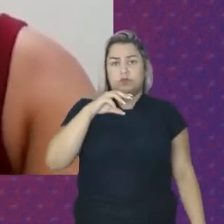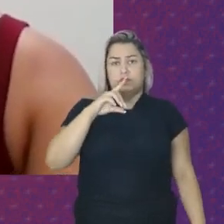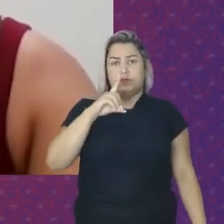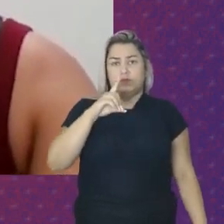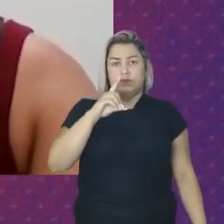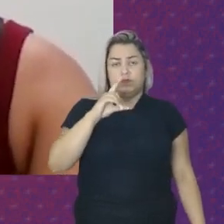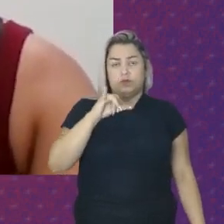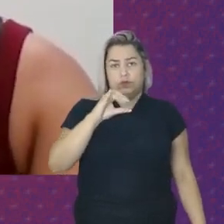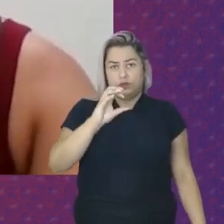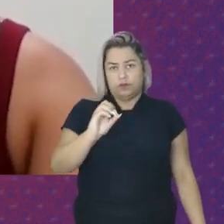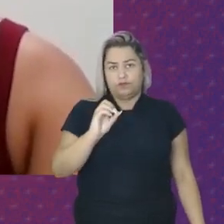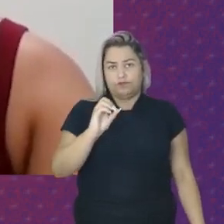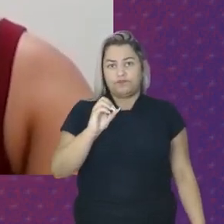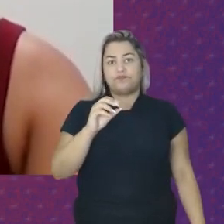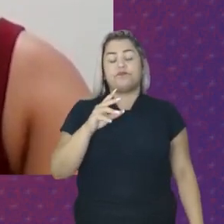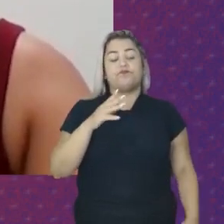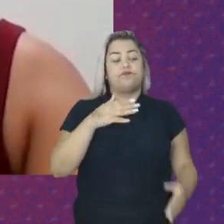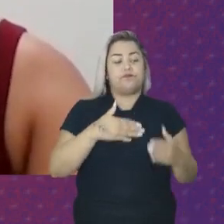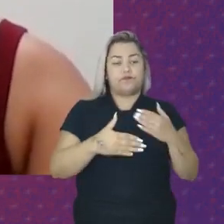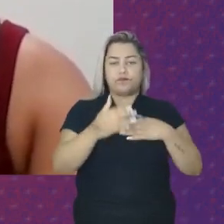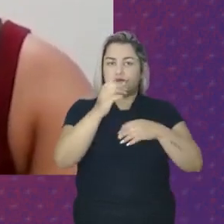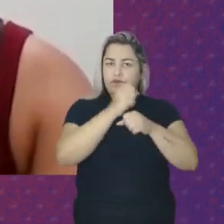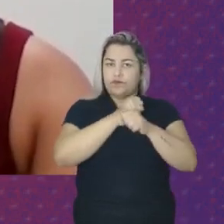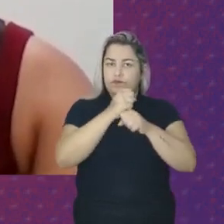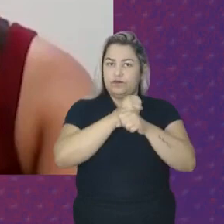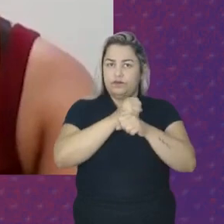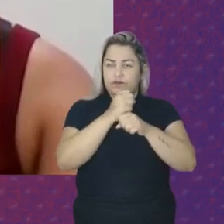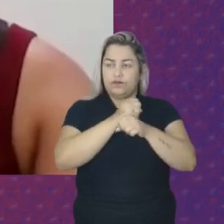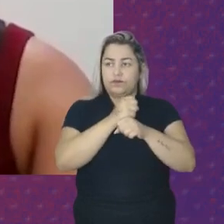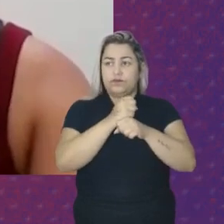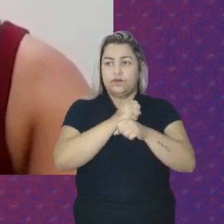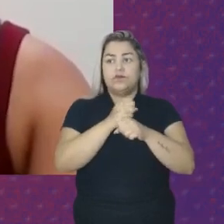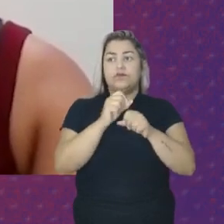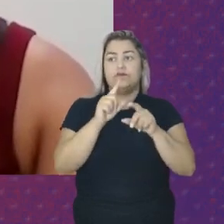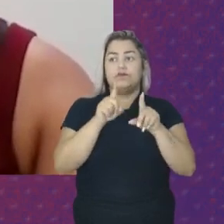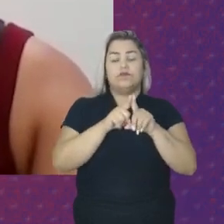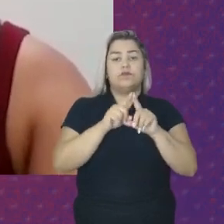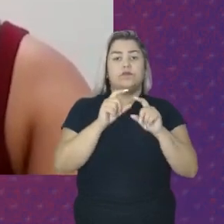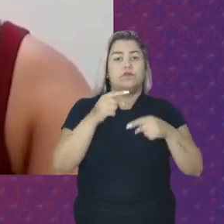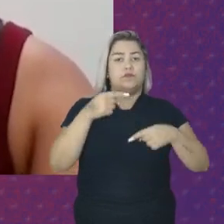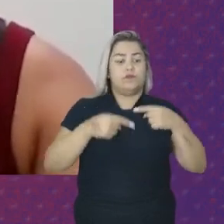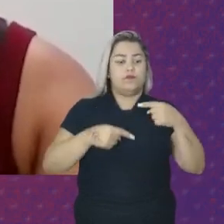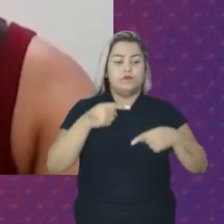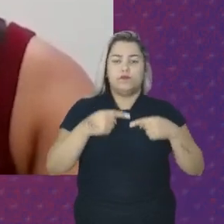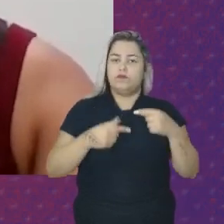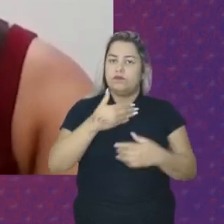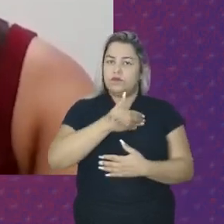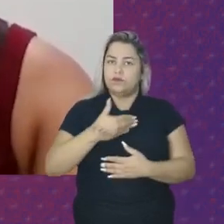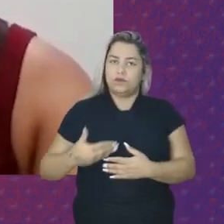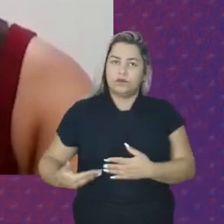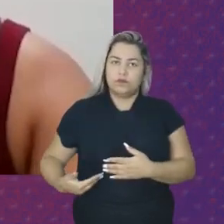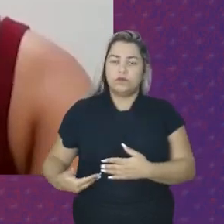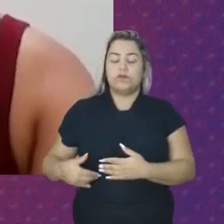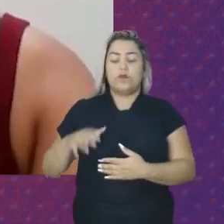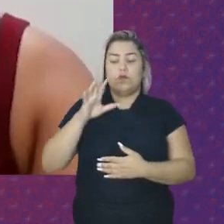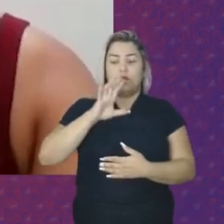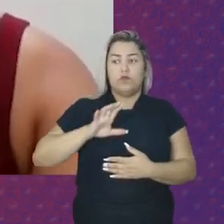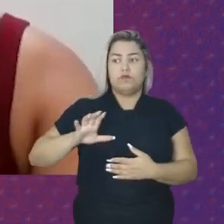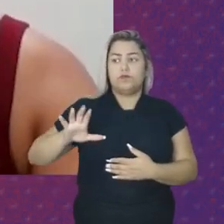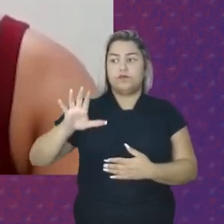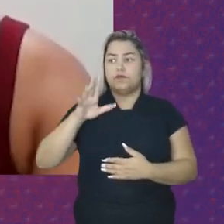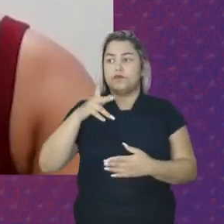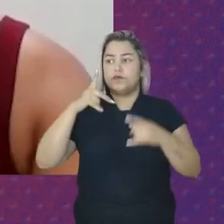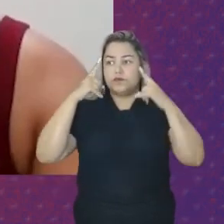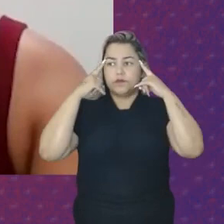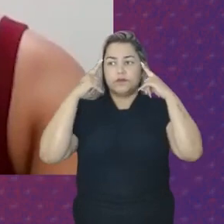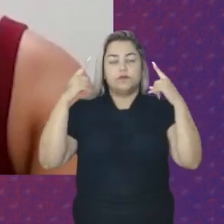Brasil. E aí, depois, nos anos seguintes, através de pesquisas do Fórum Brasileiro de Segurança Pública, o Atlas da Violência, o Mapa da Violência,